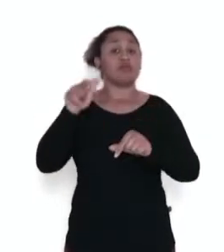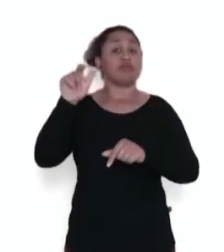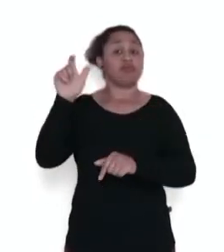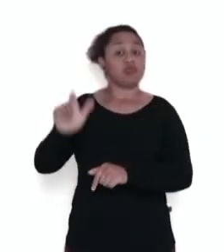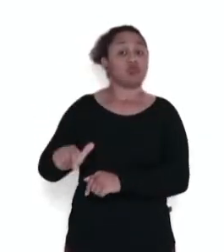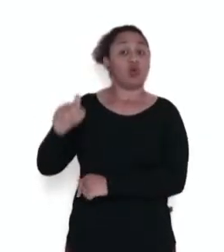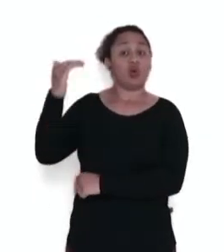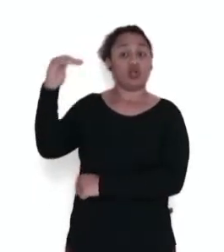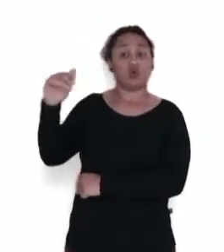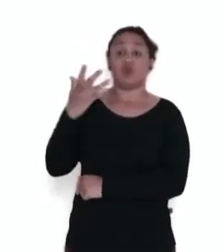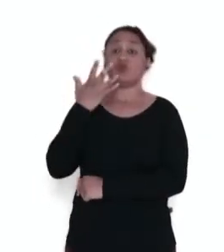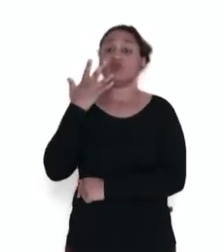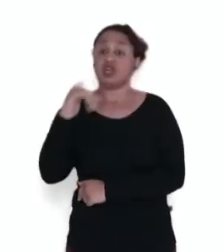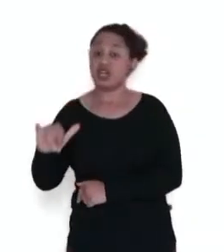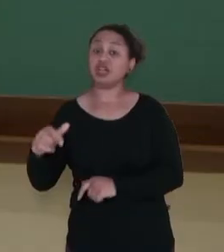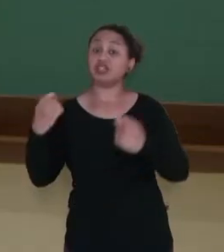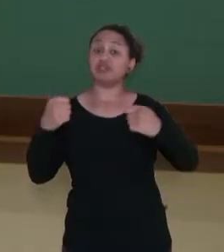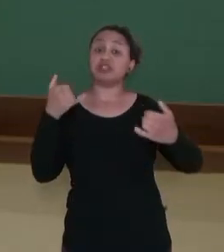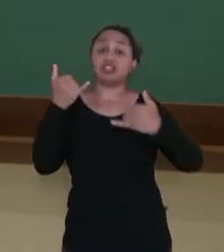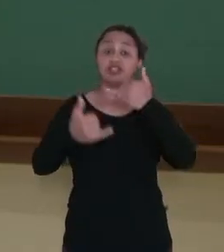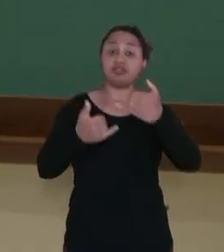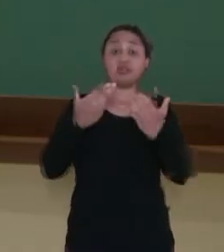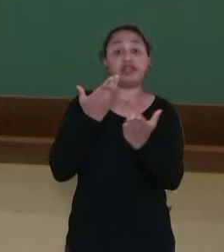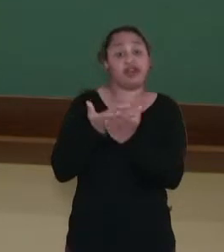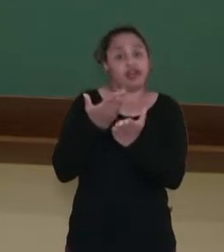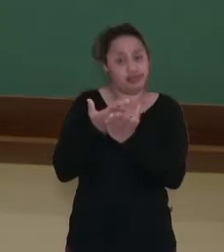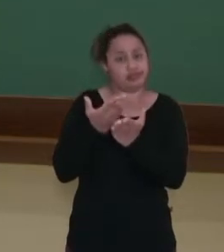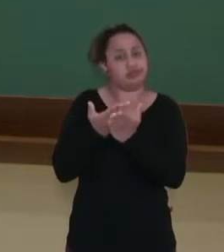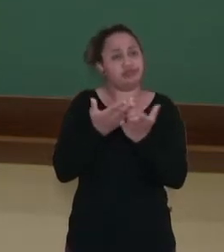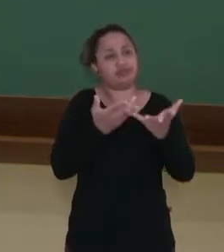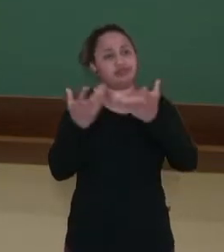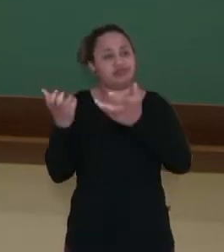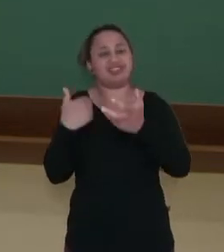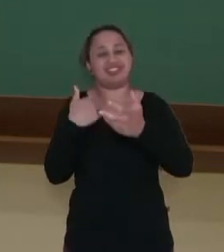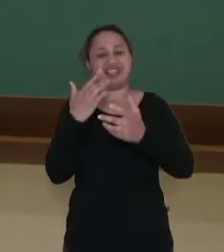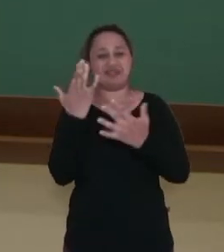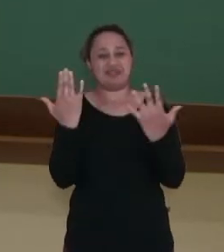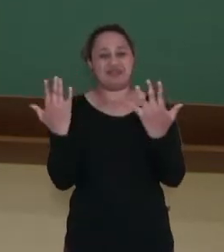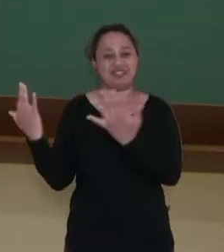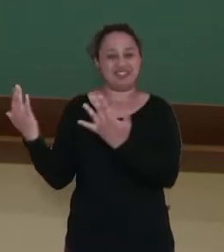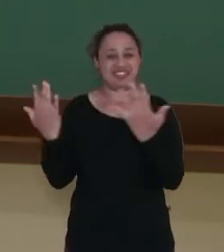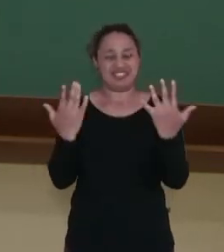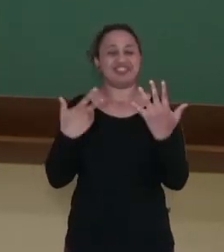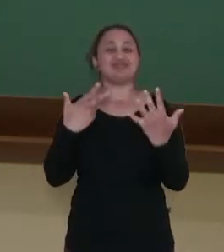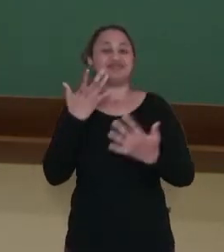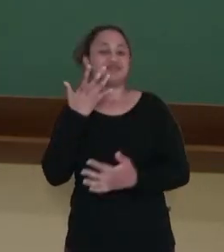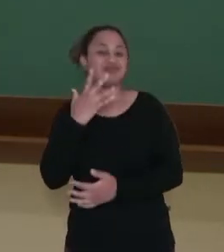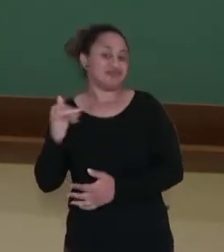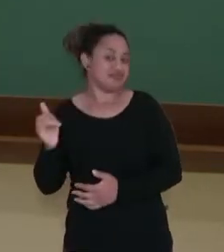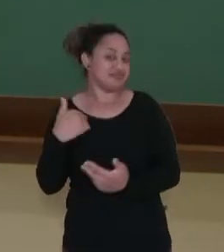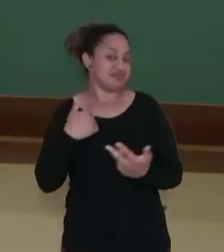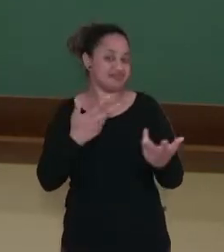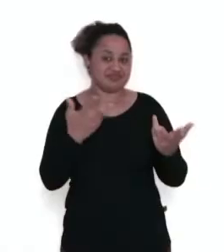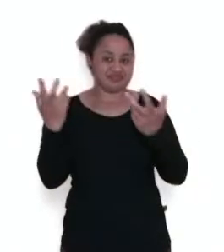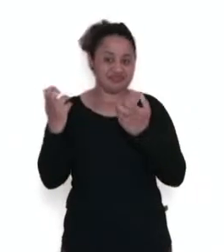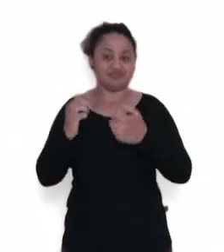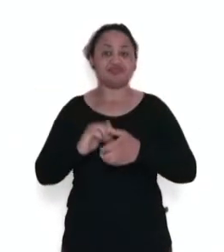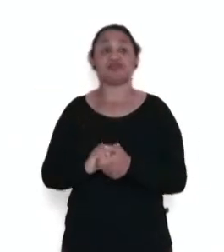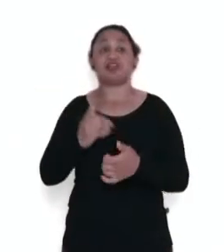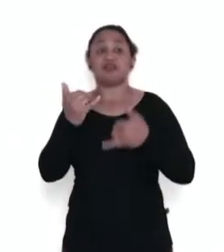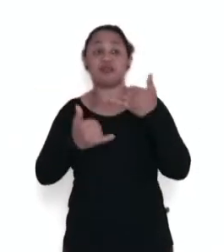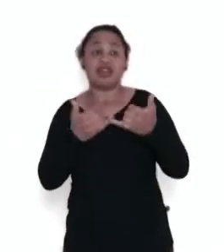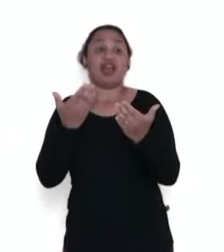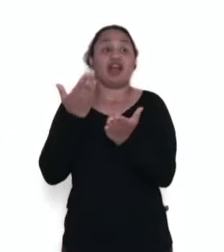adulto. Criança tem que brincar e estudar. E veja as crianças aqui, né, com os desenhos das mãos coloridas.